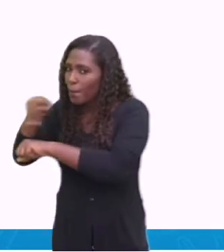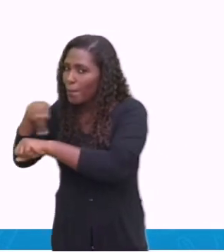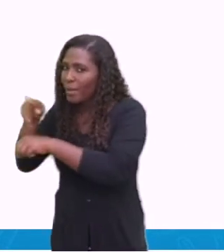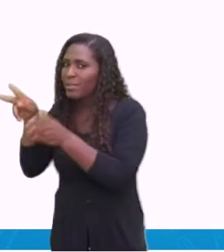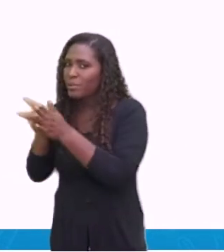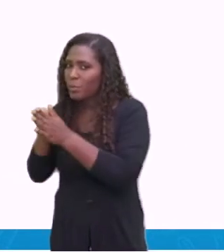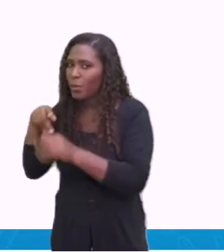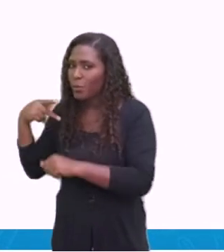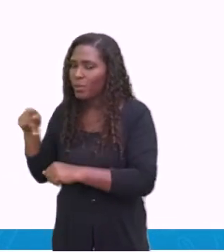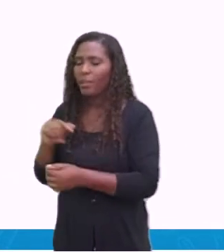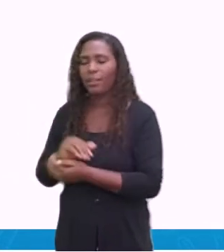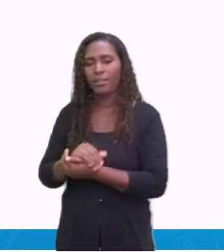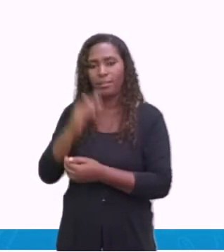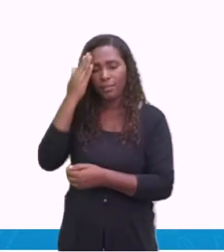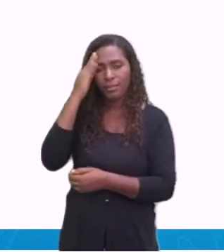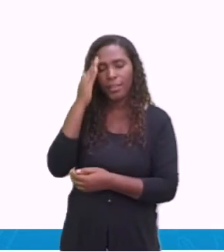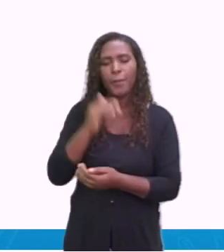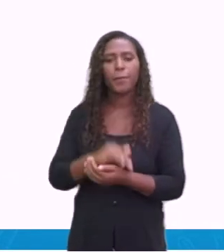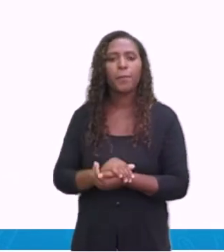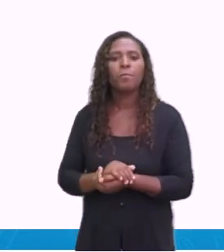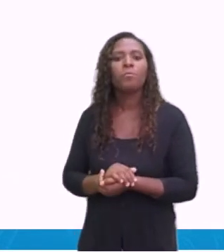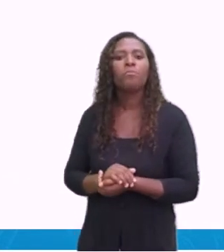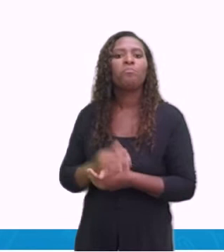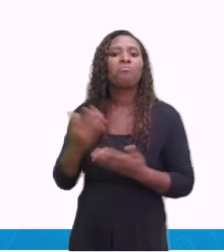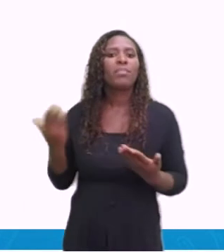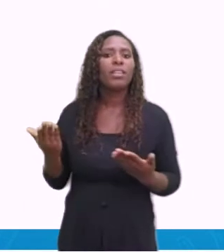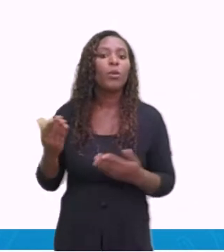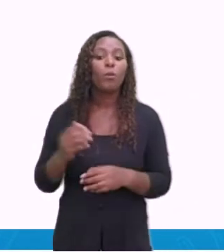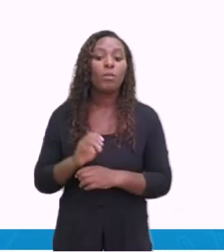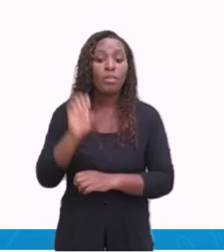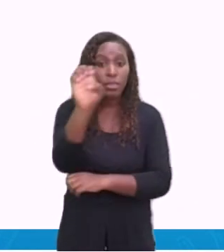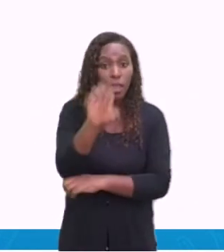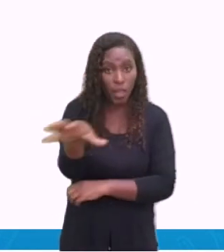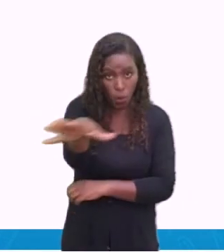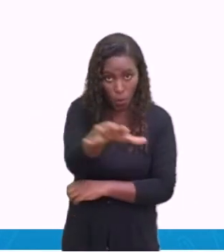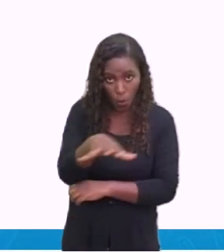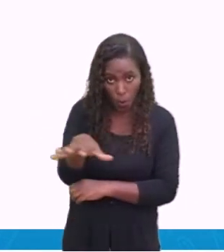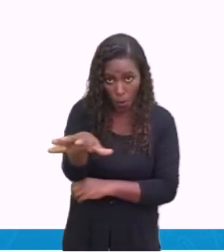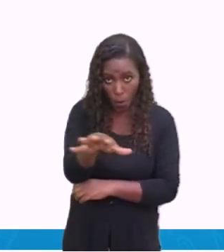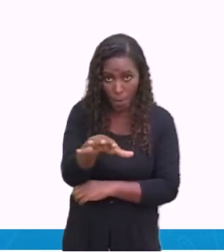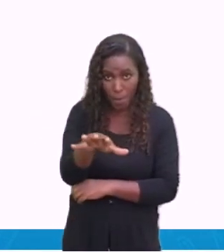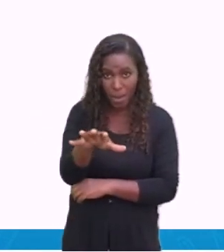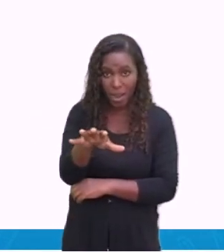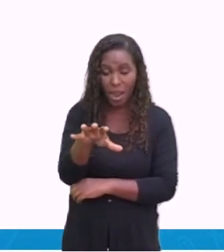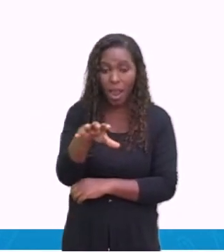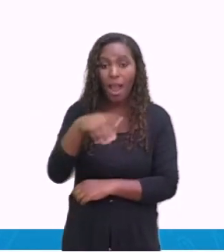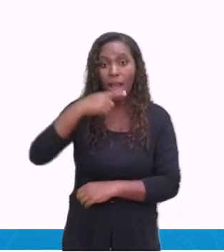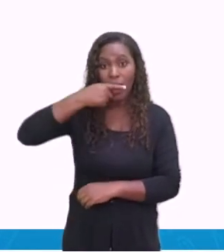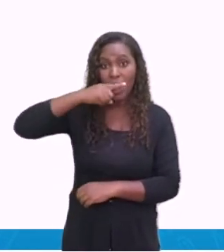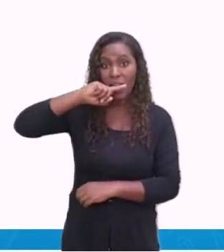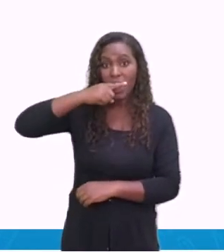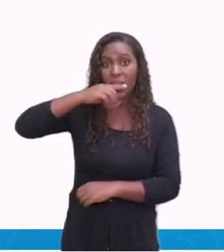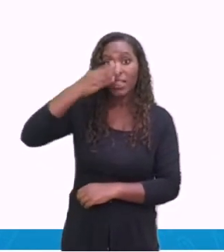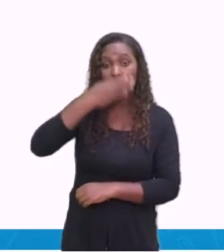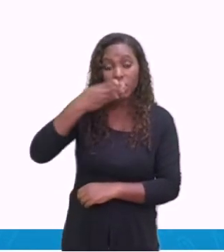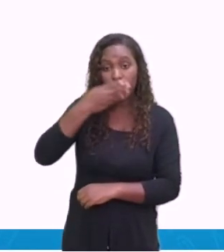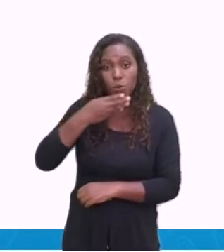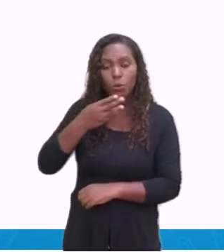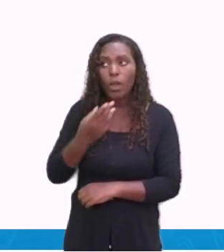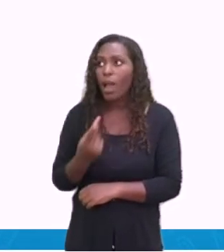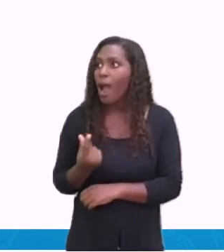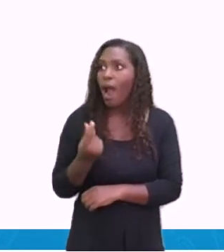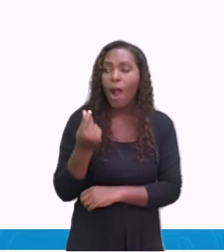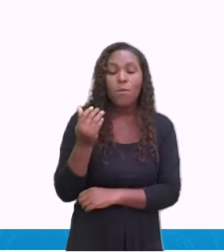do alto valor agregado a este produto na Europa. Os portugueses levaram a cultura da cana para o Brasil,